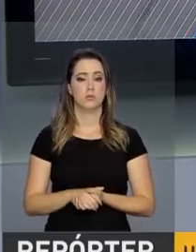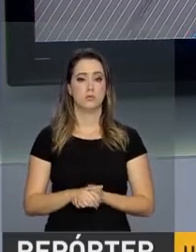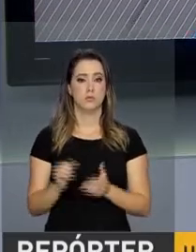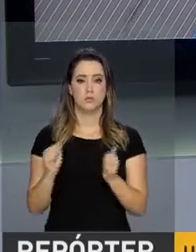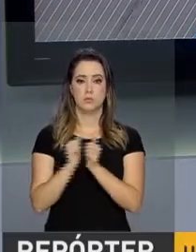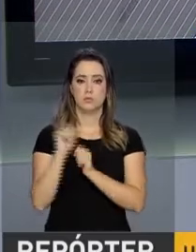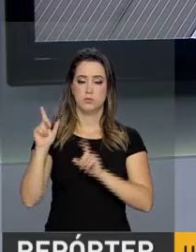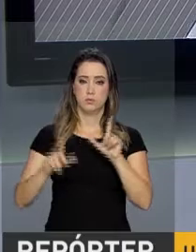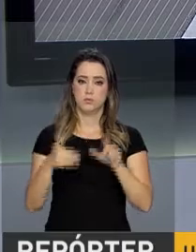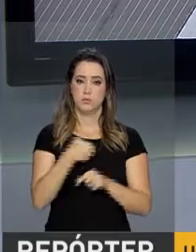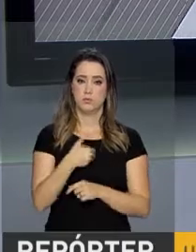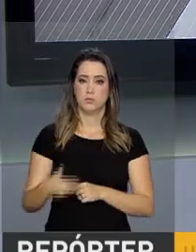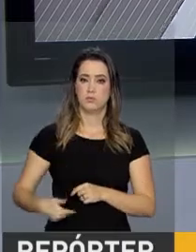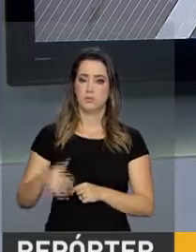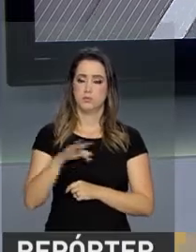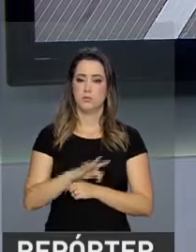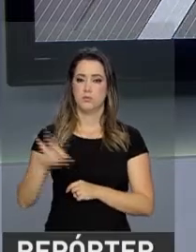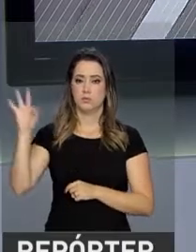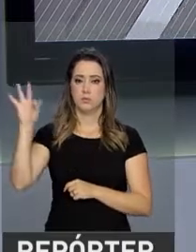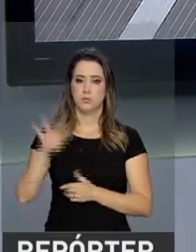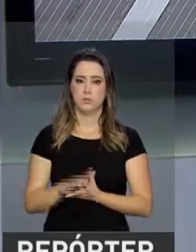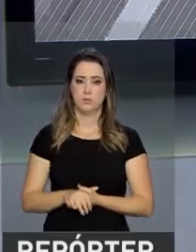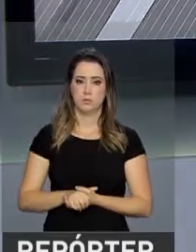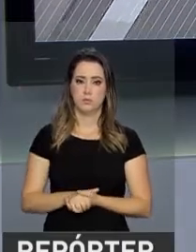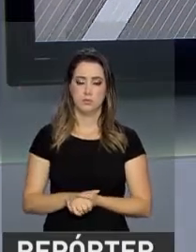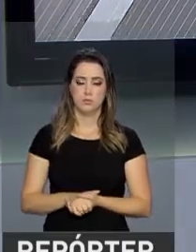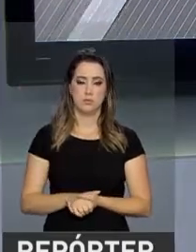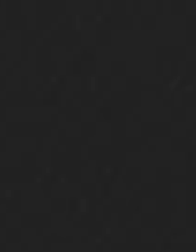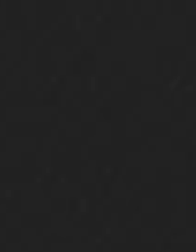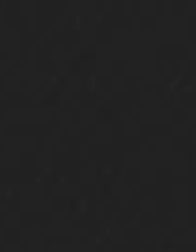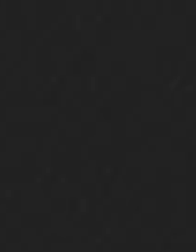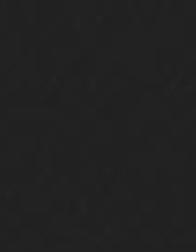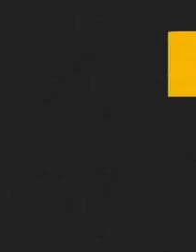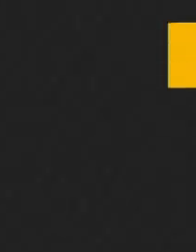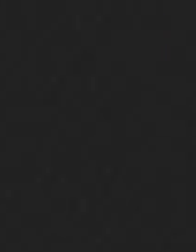internet continue com a gente na nbr a tv do governo federal